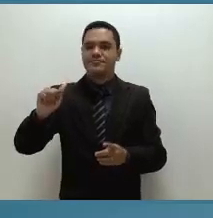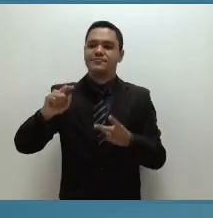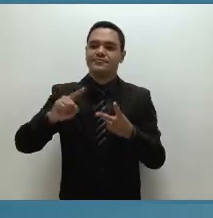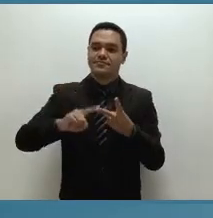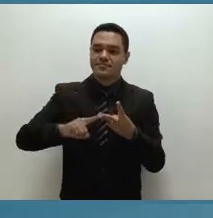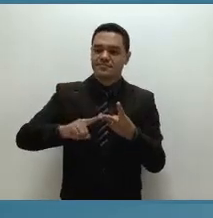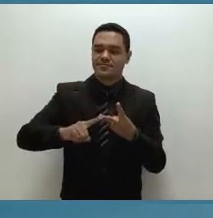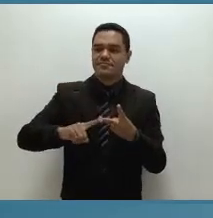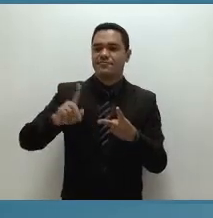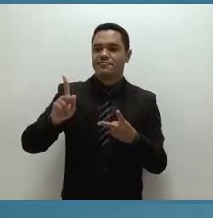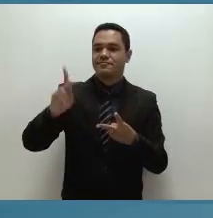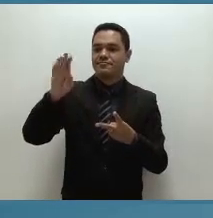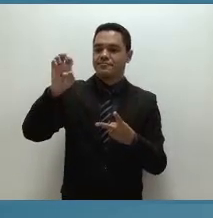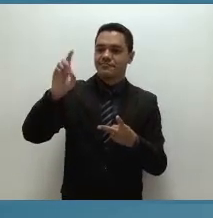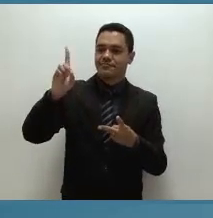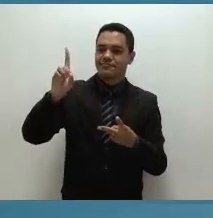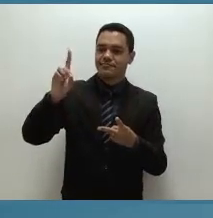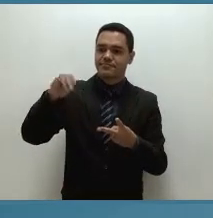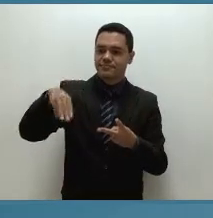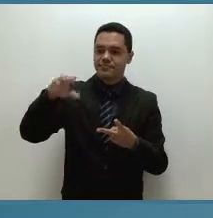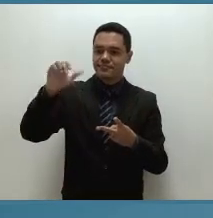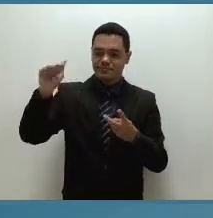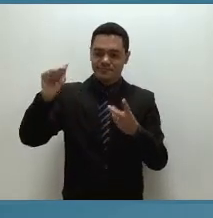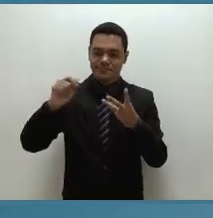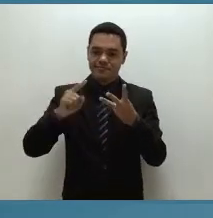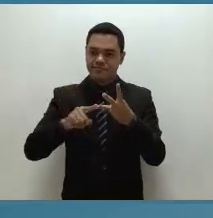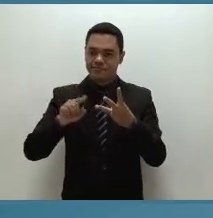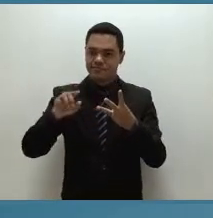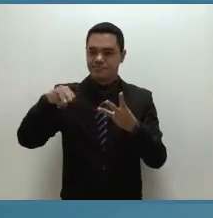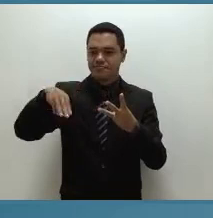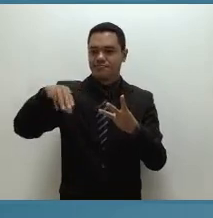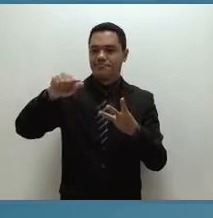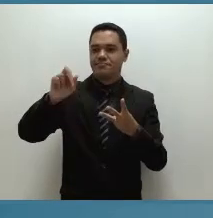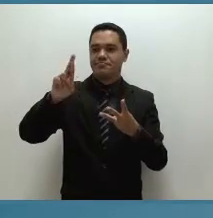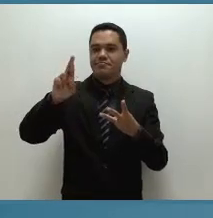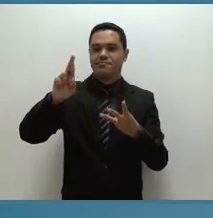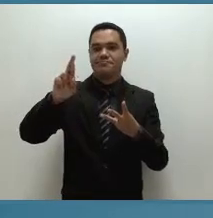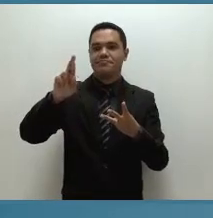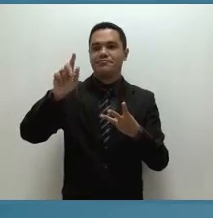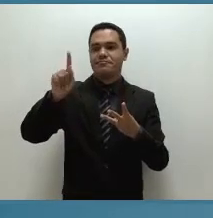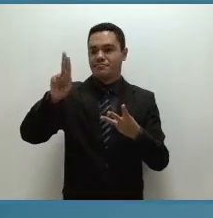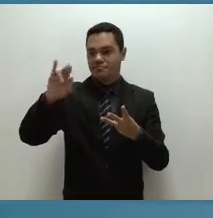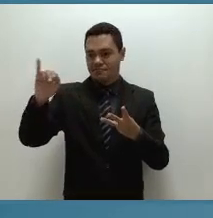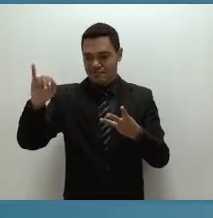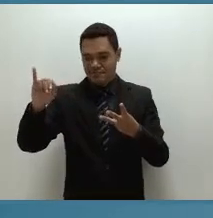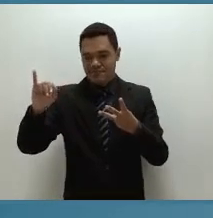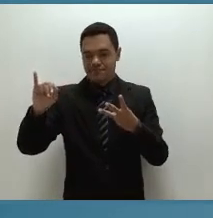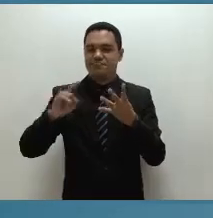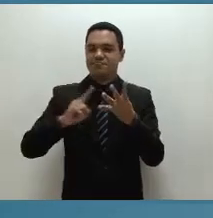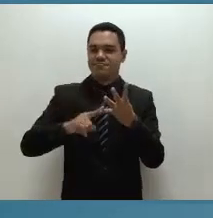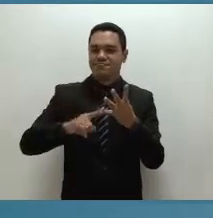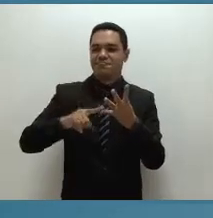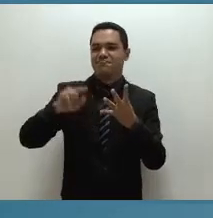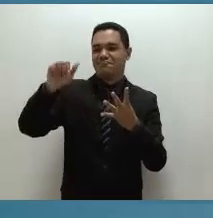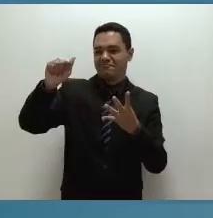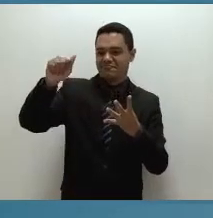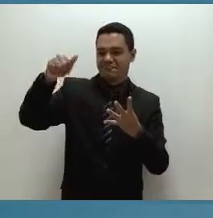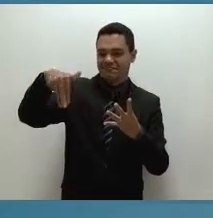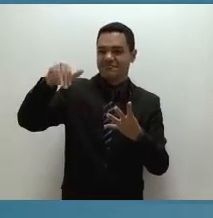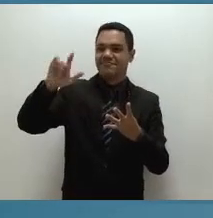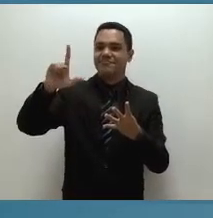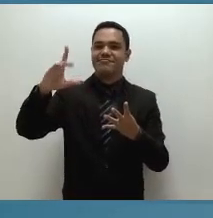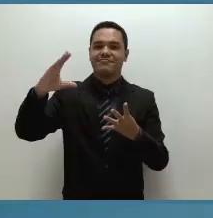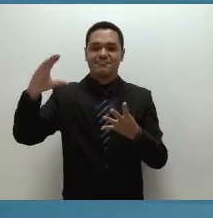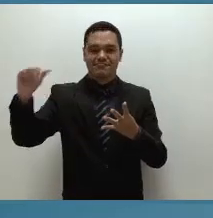desembargadora Kedma, desembargadora Margui e desembargador Amilcar. Todos